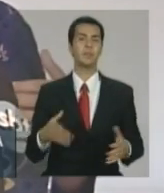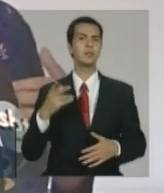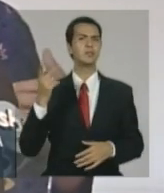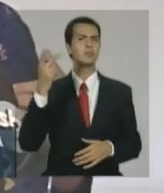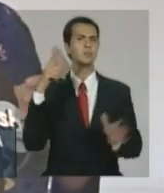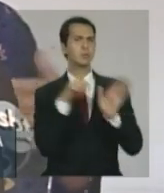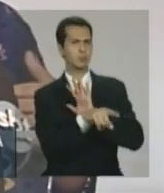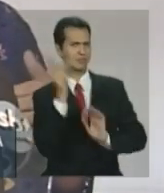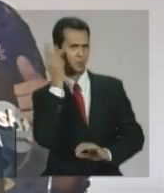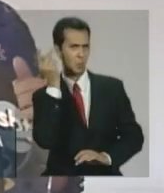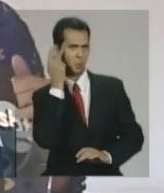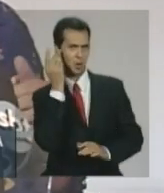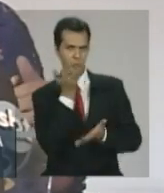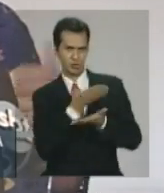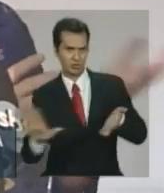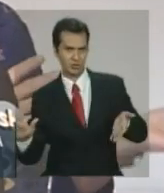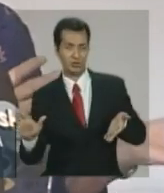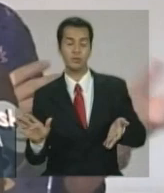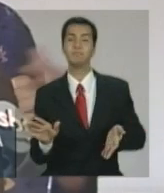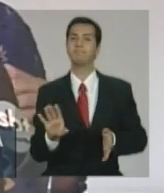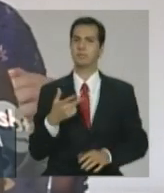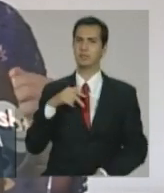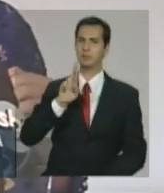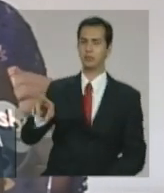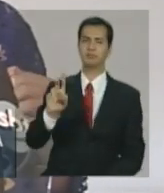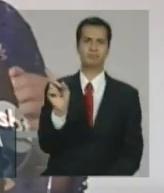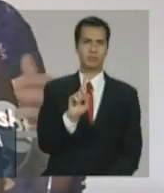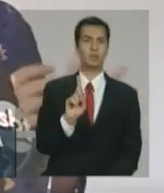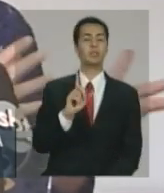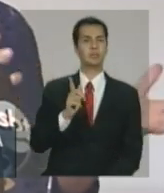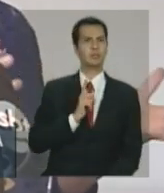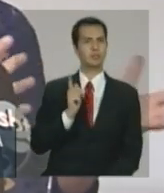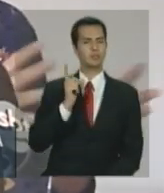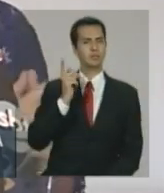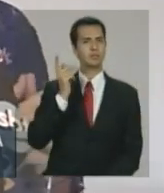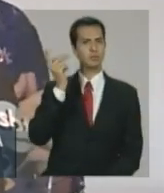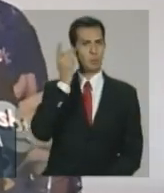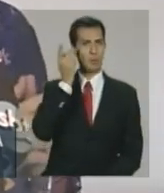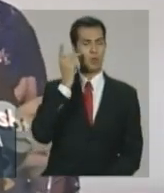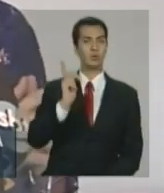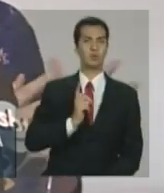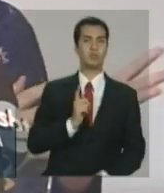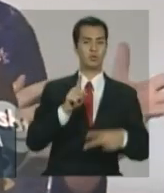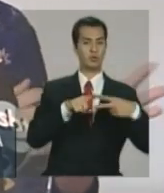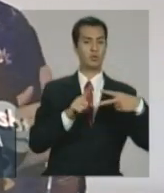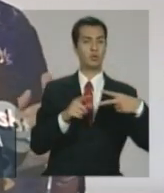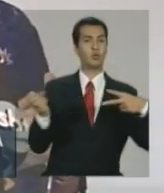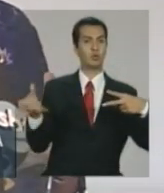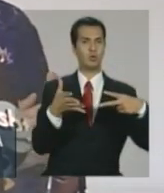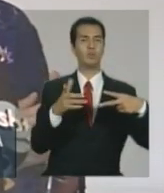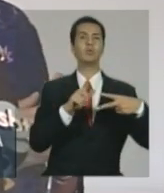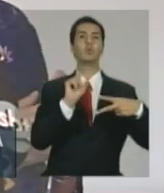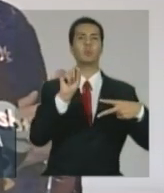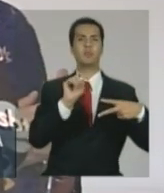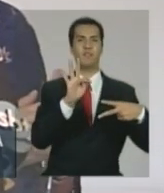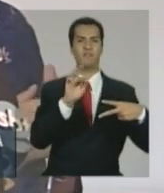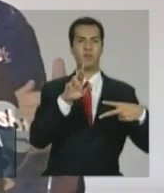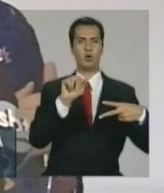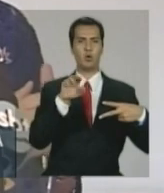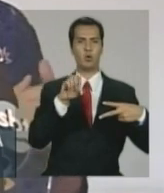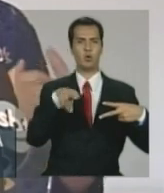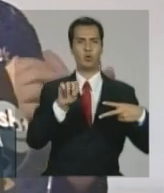fazendo duas coisas com São Paulo, né, que nós vamos lançar lá. Se vocês lembram bem, Ferronorte, que nós